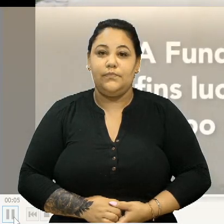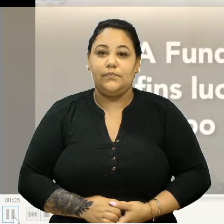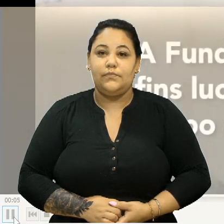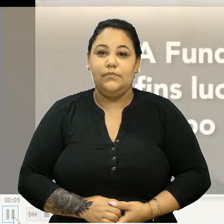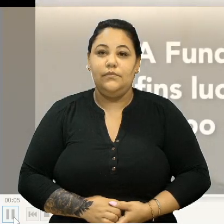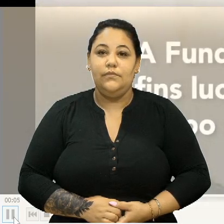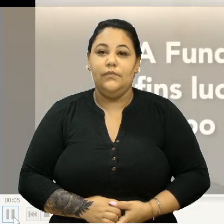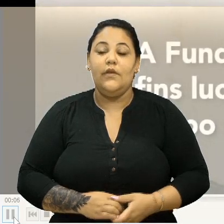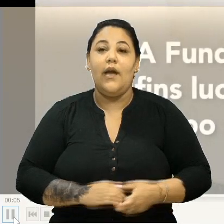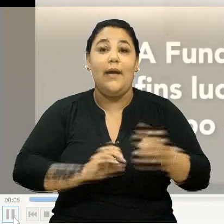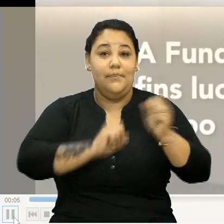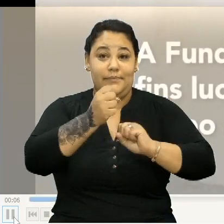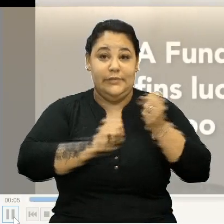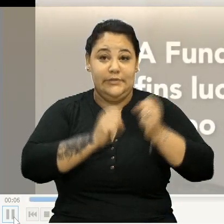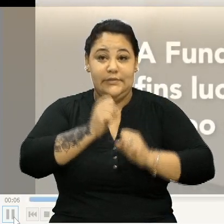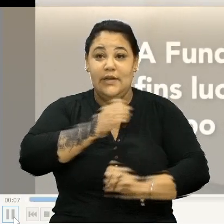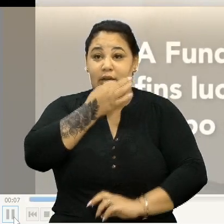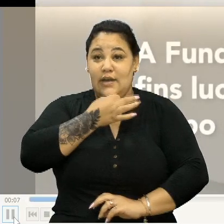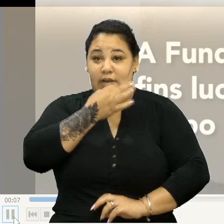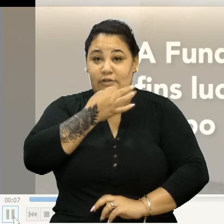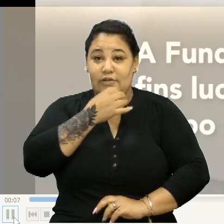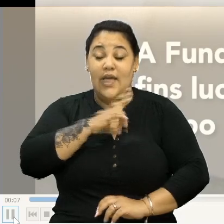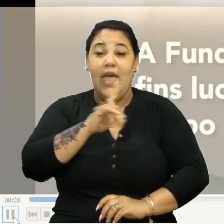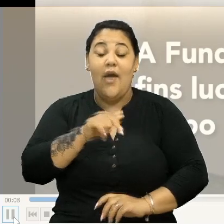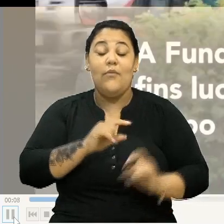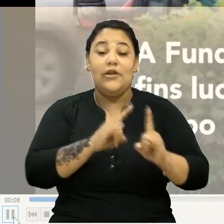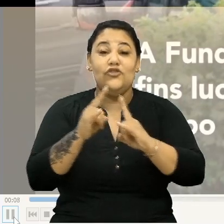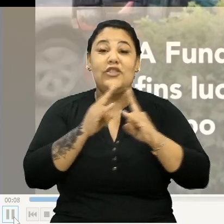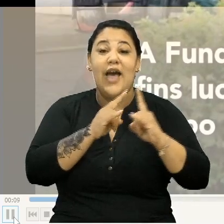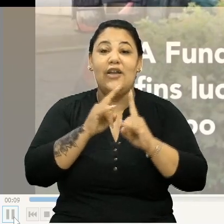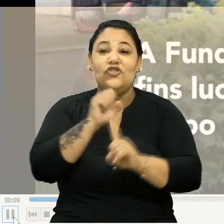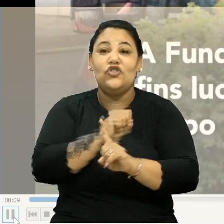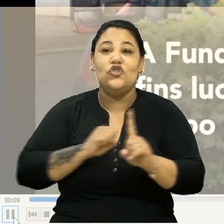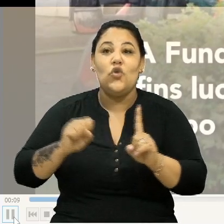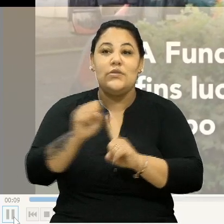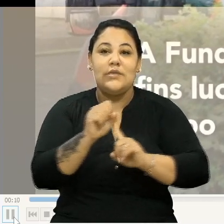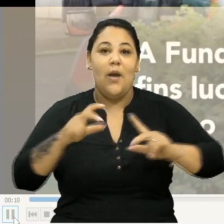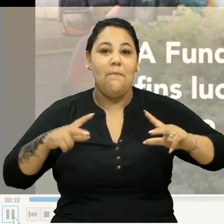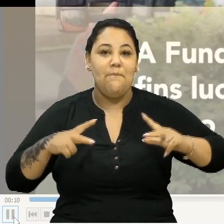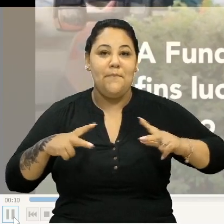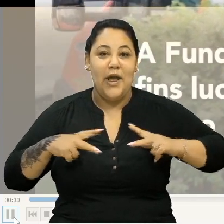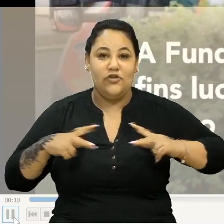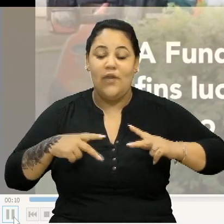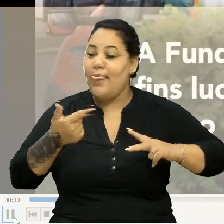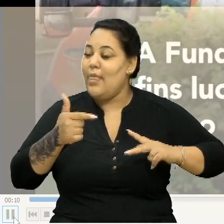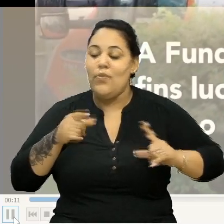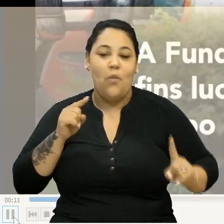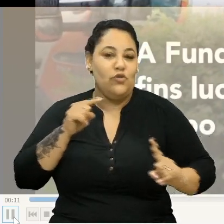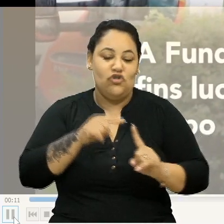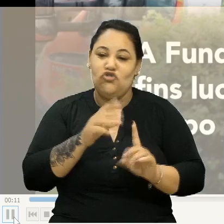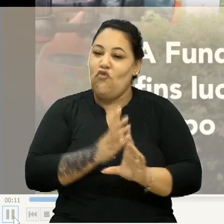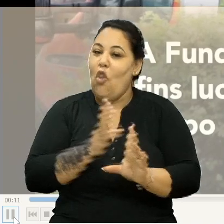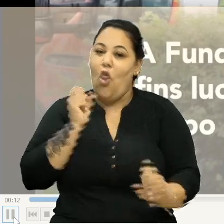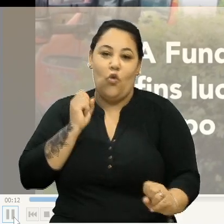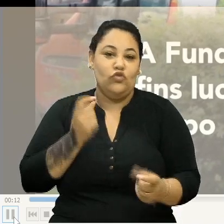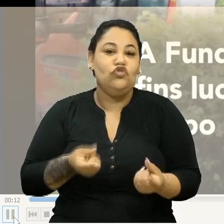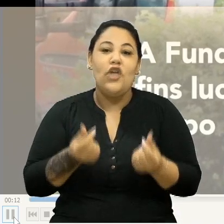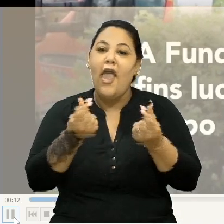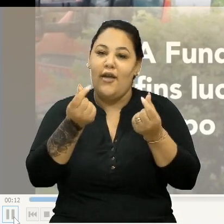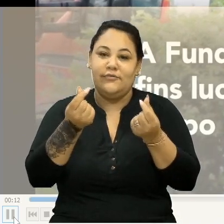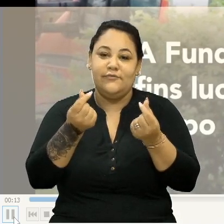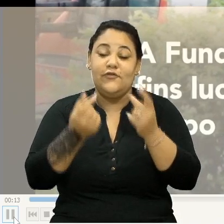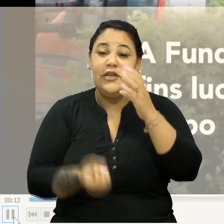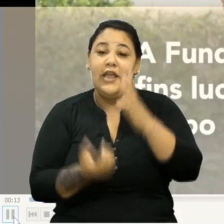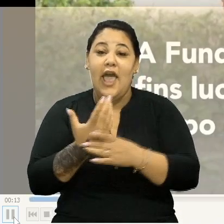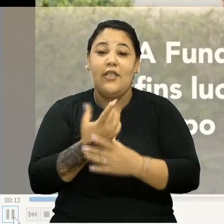A Fundação Caxias é uma entidade social privada sem fins lucrativos, fundada em